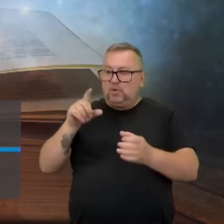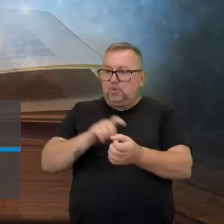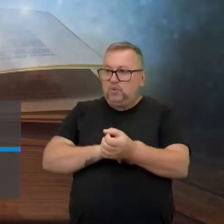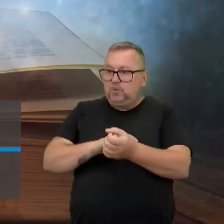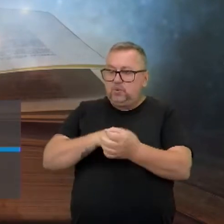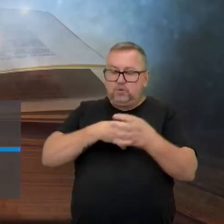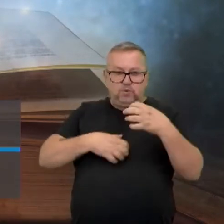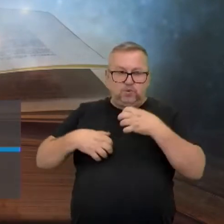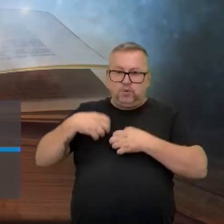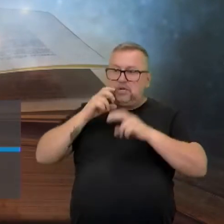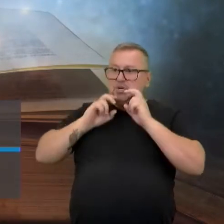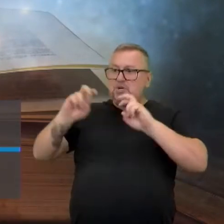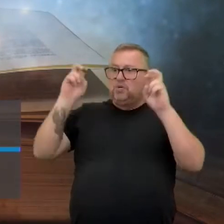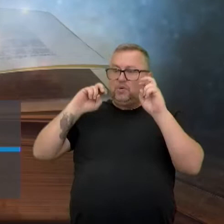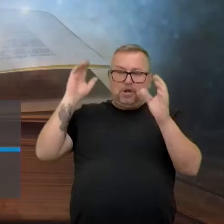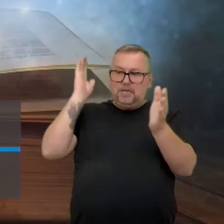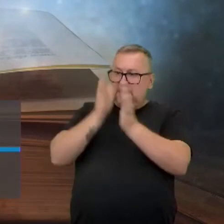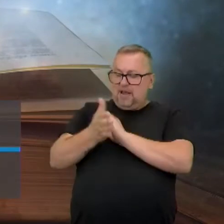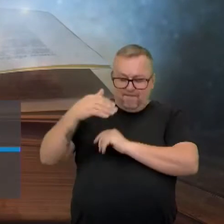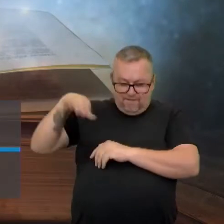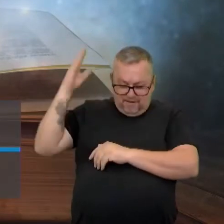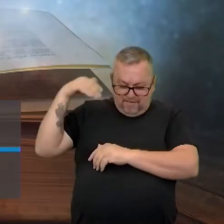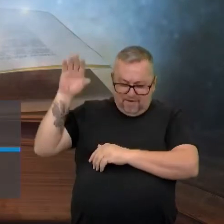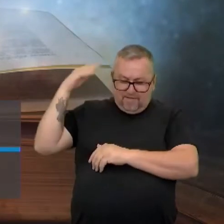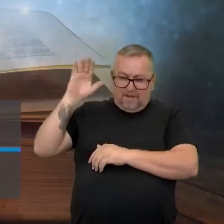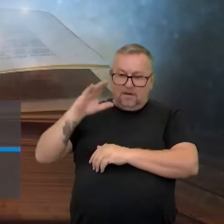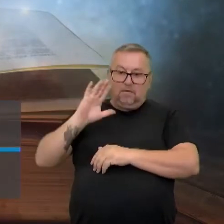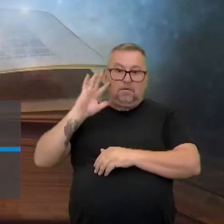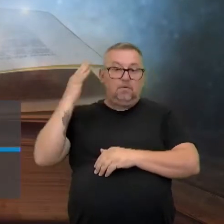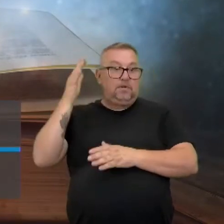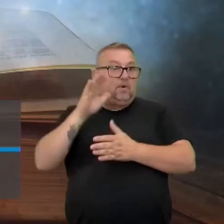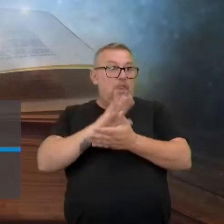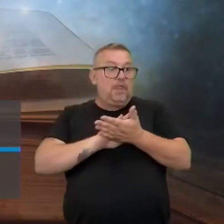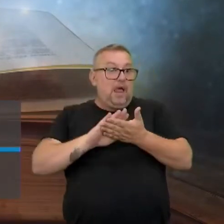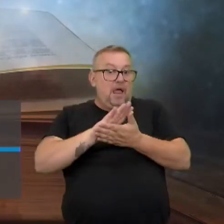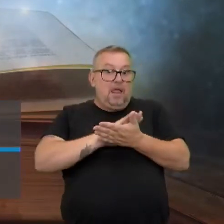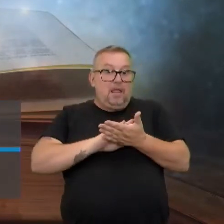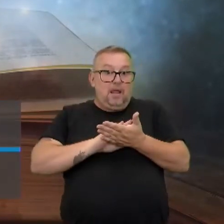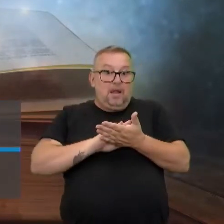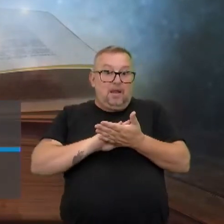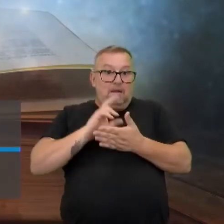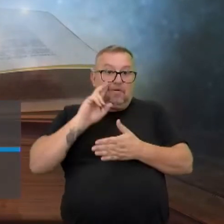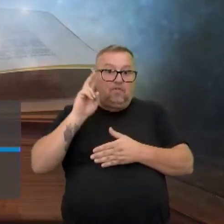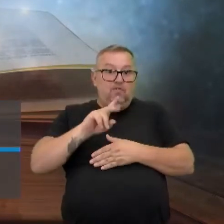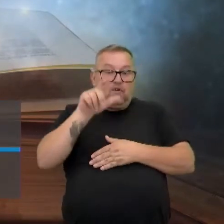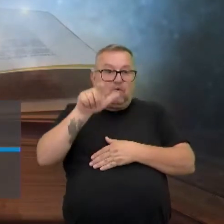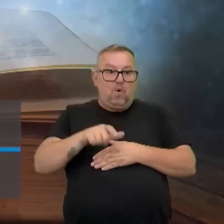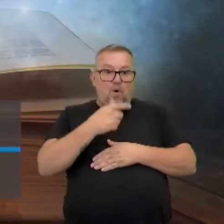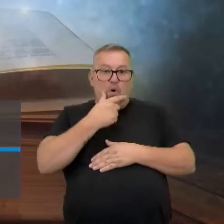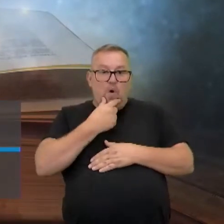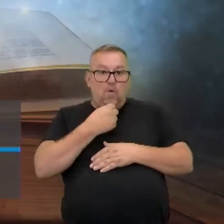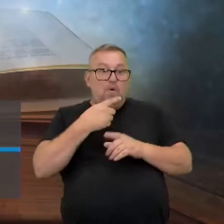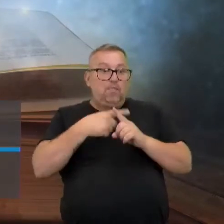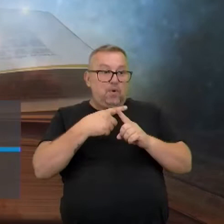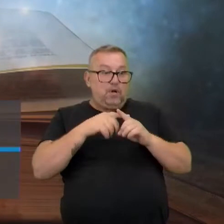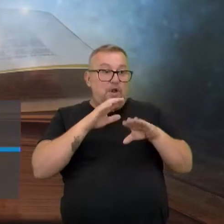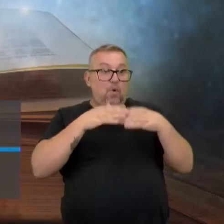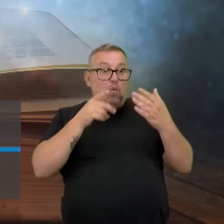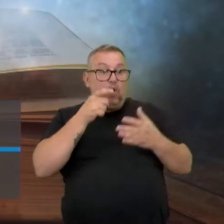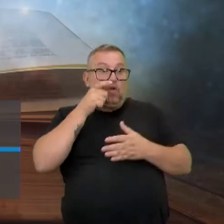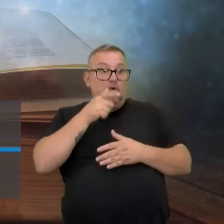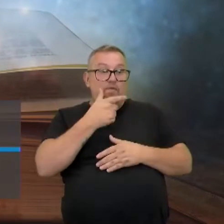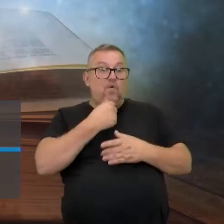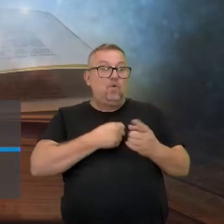com ele, gritei com ele, mandei ele sair da minha frente, sem ter acontecido nada. Eu fiquei bravo só de ver aquele cara, porque quando eu vi